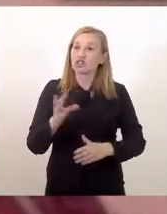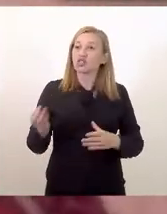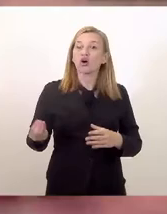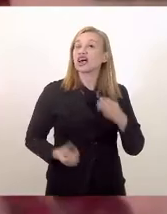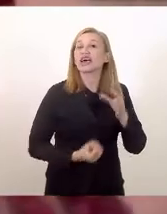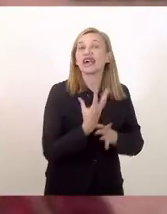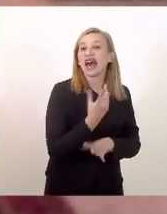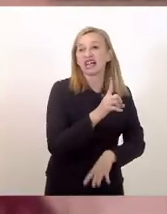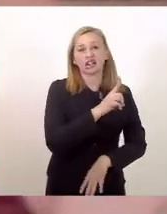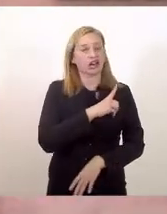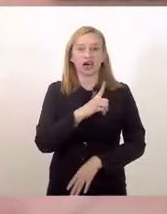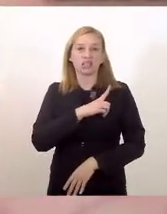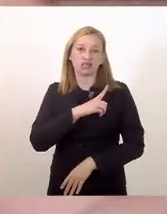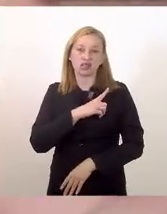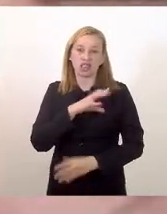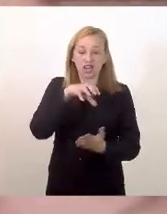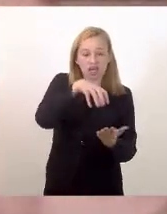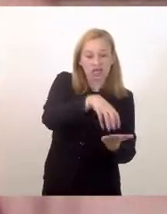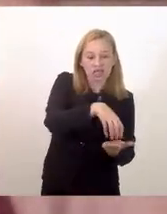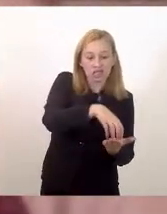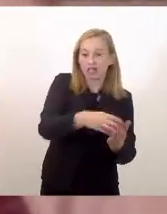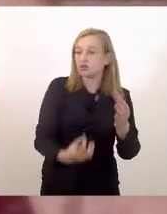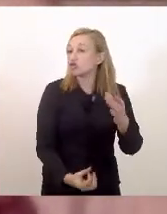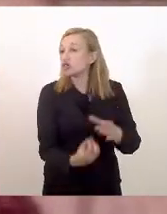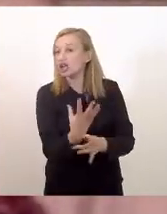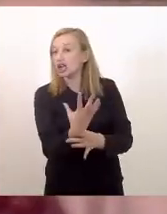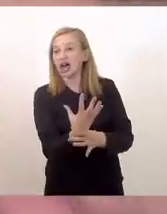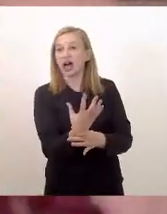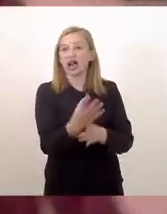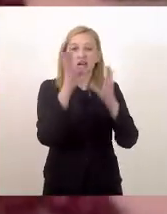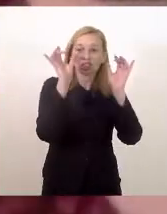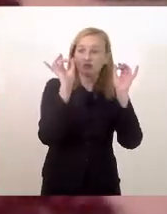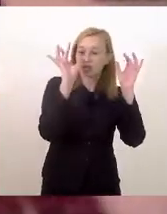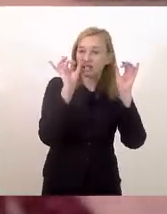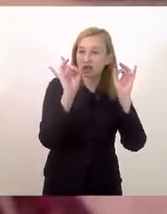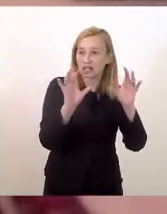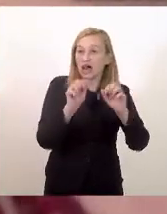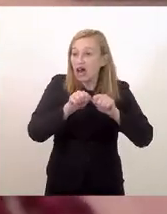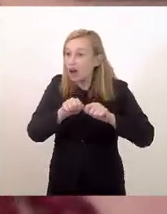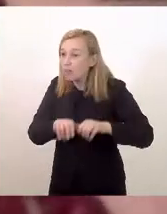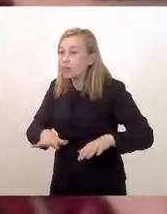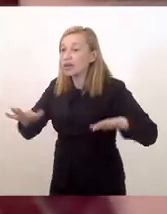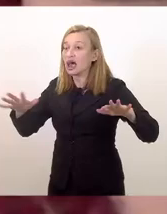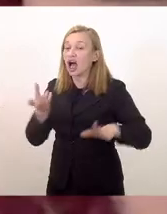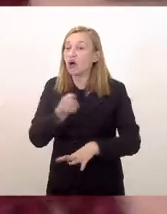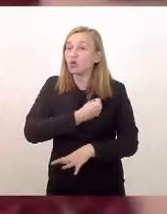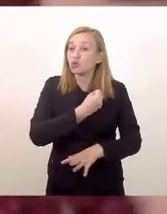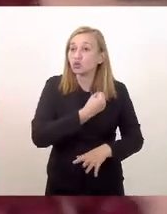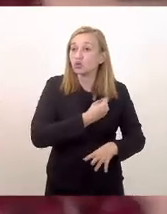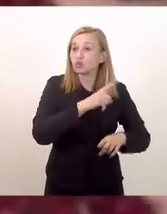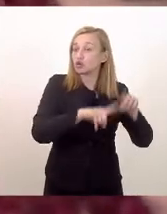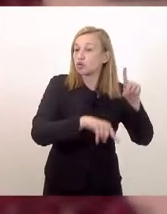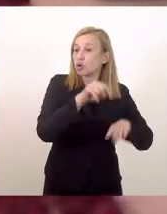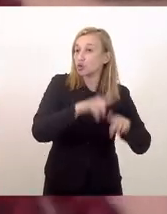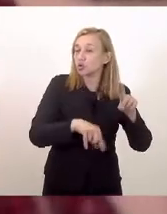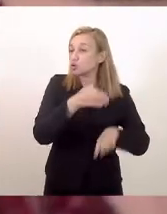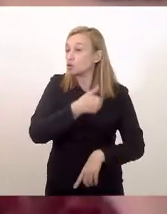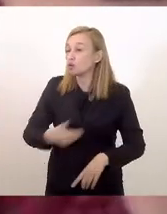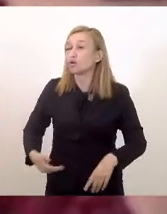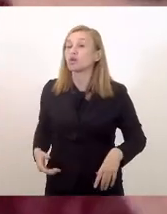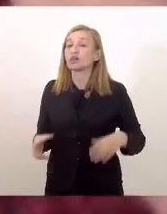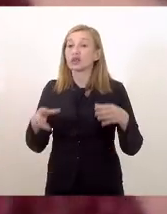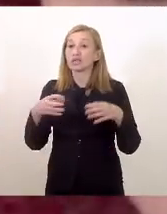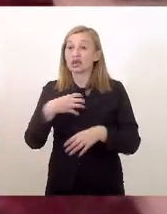implementar centros, delegacias especializadas, ampliar, né, o número de equipamentos públicos nesse